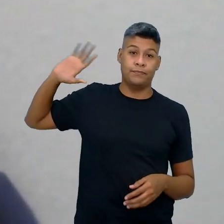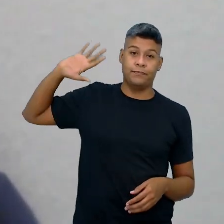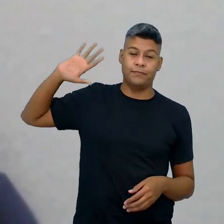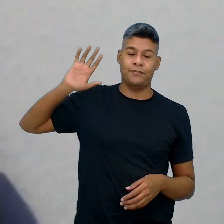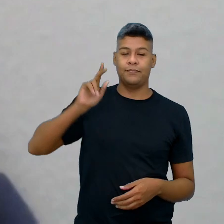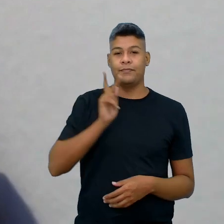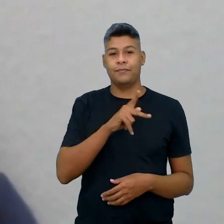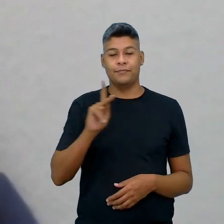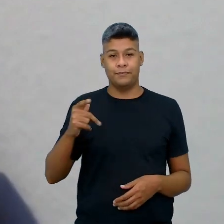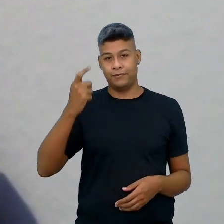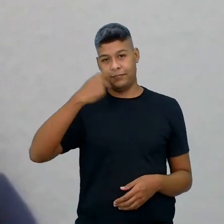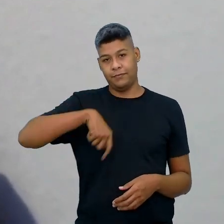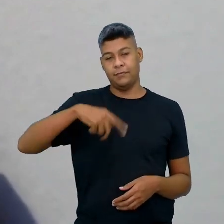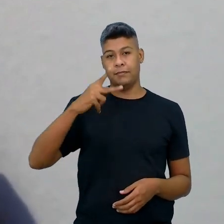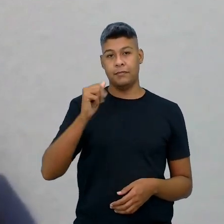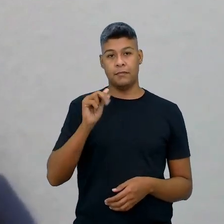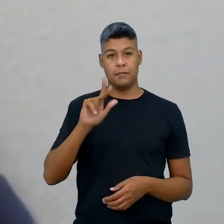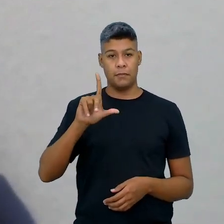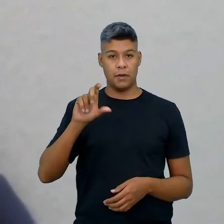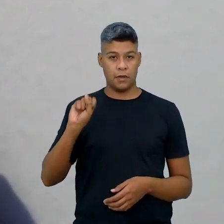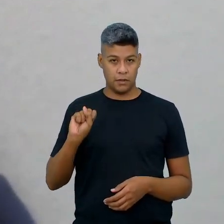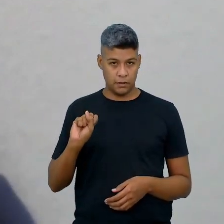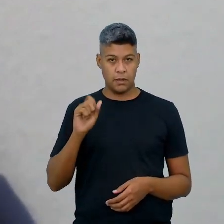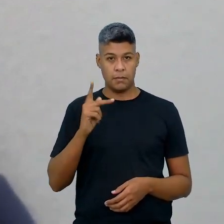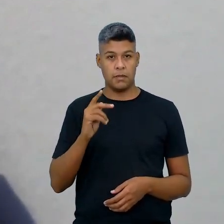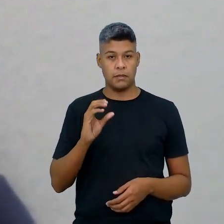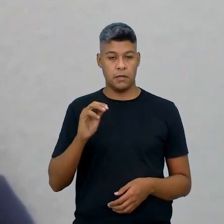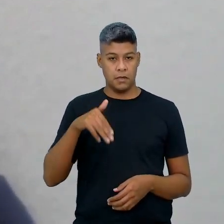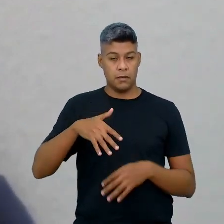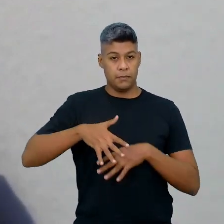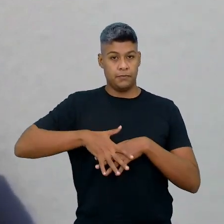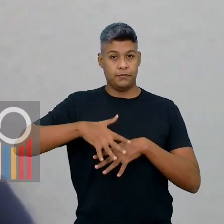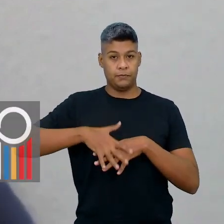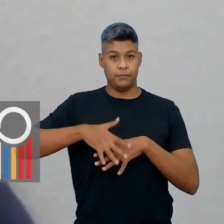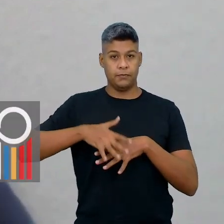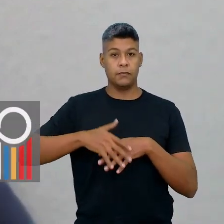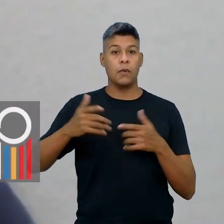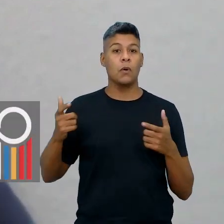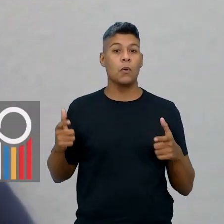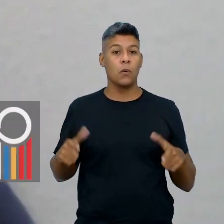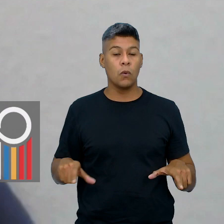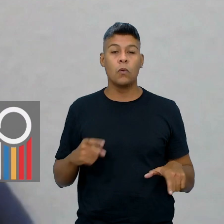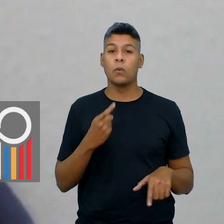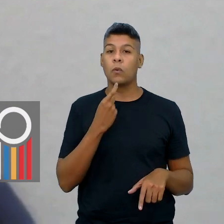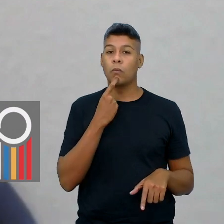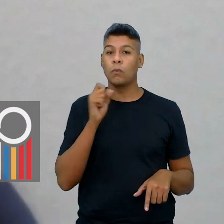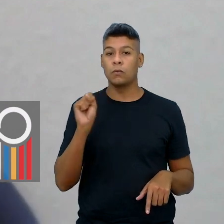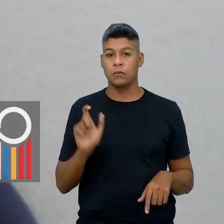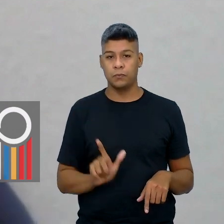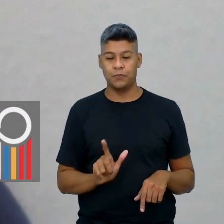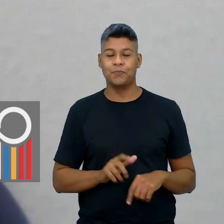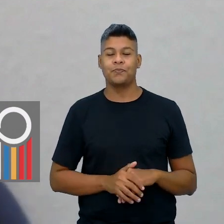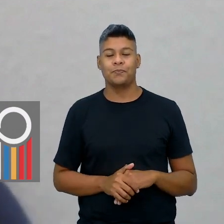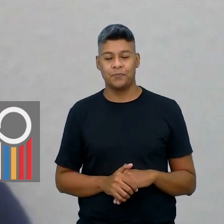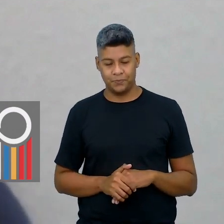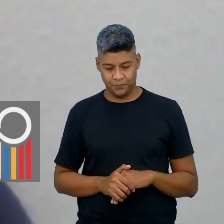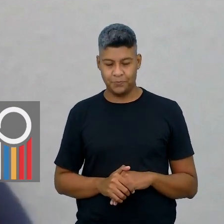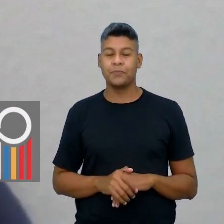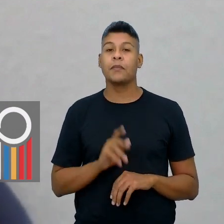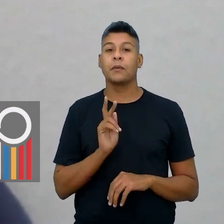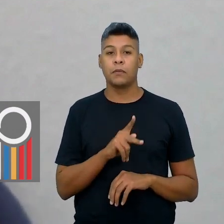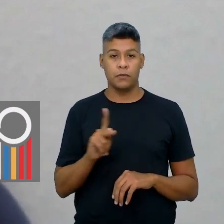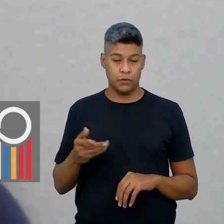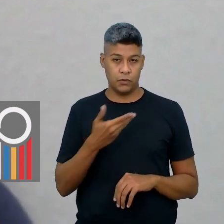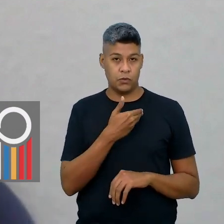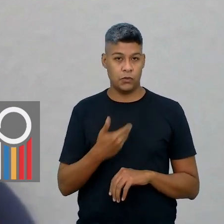Olá, professores, eu sou Paula Soares, sou PCMP de Matemática na Diretoria de Ensino Guarulhos Sul. E sou professora da